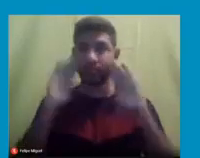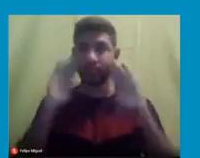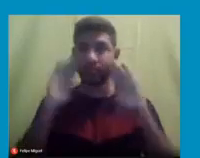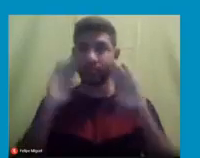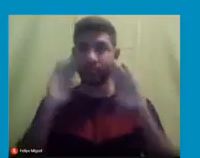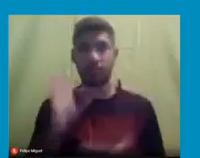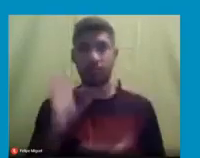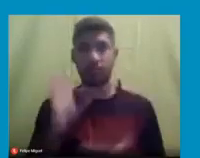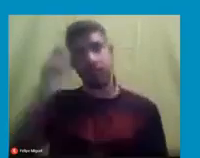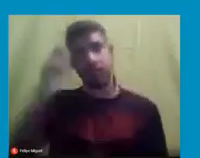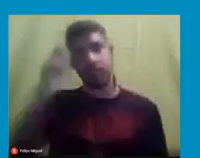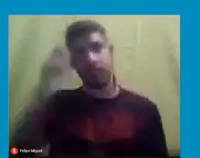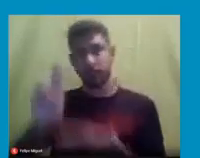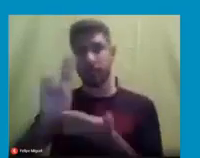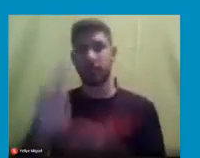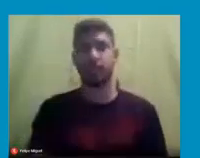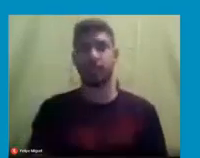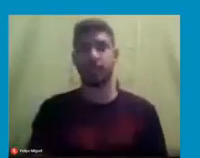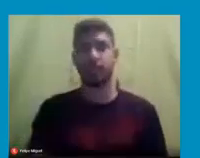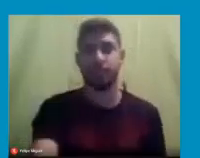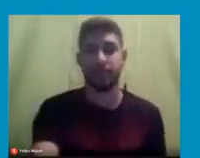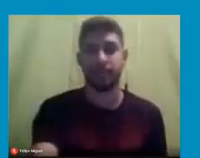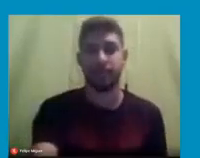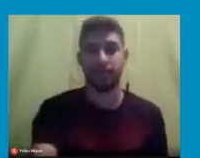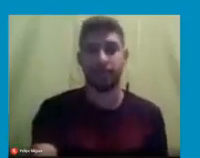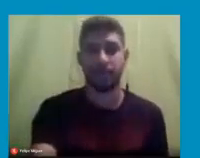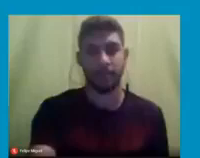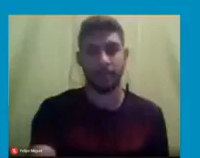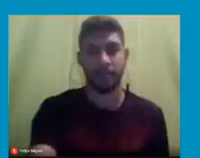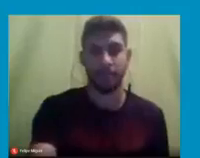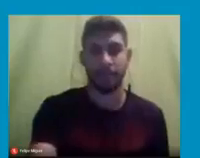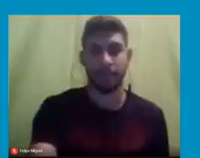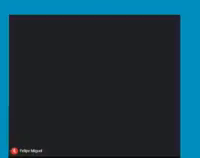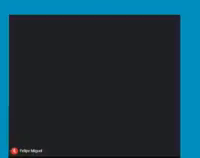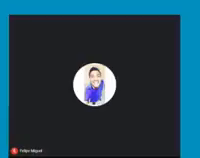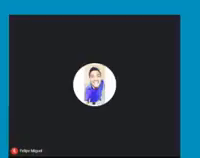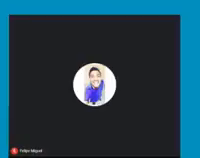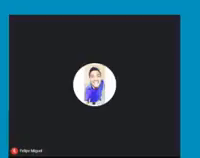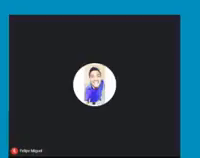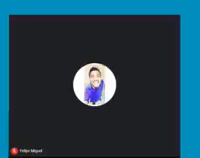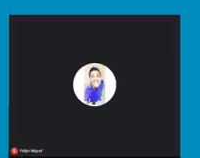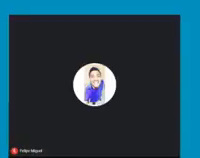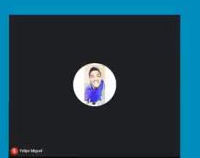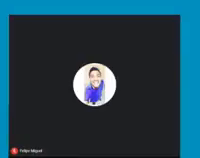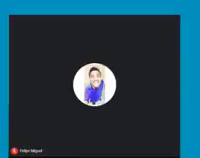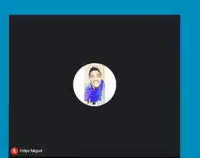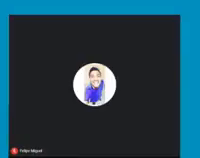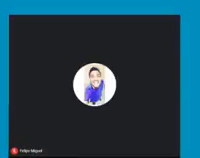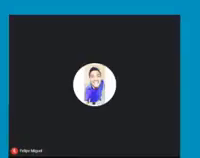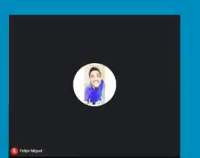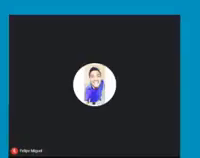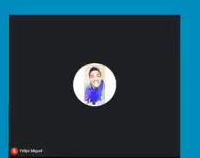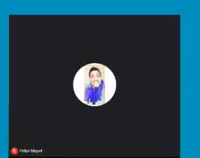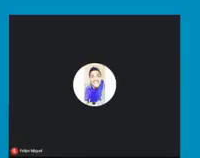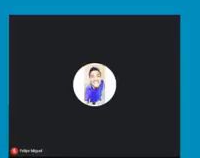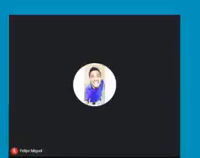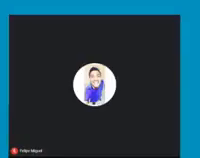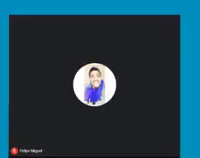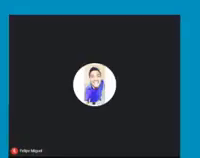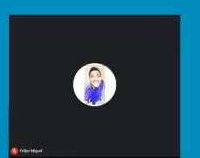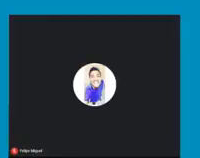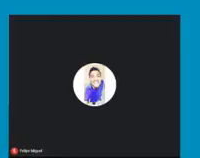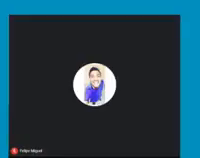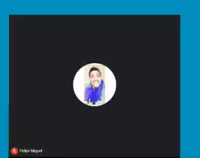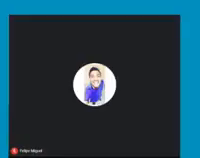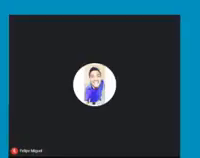na universidade, para dar apoio para os estudantes. E eu me lembro que nesse livro, Uma Gota de Sangue, o Demetrio Magnoli, esse sociólogo que está aí